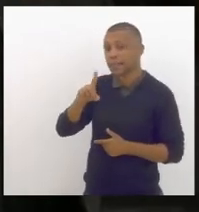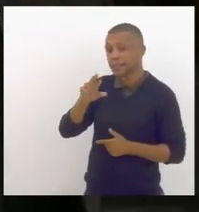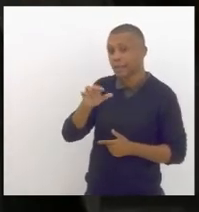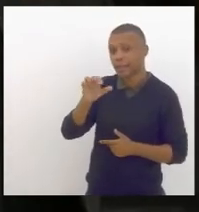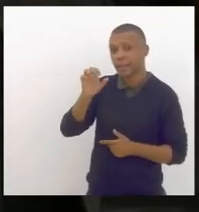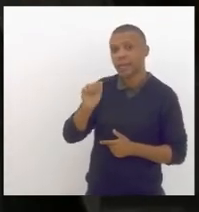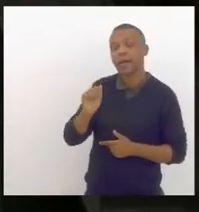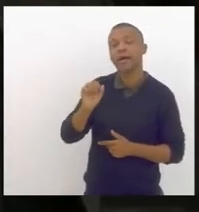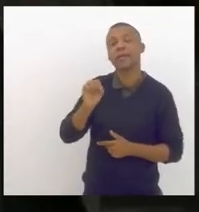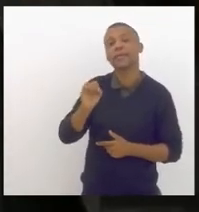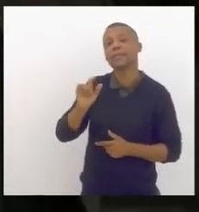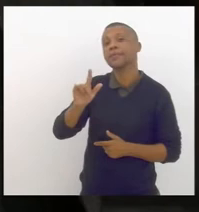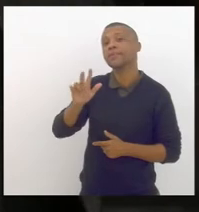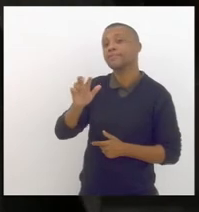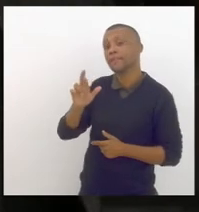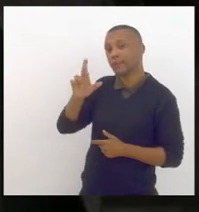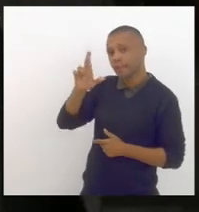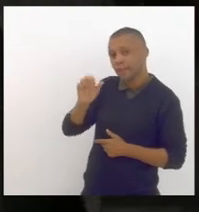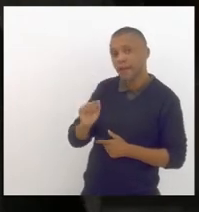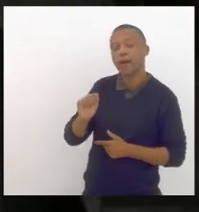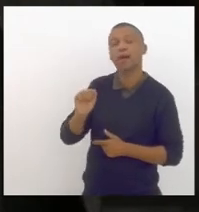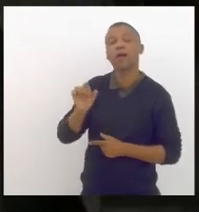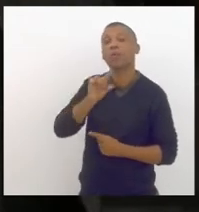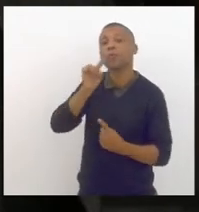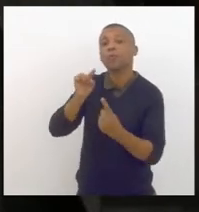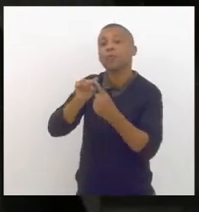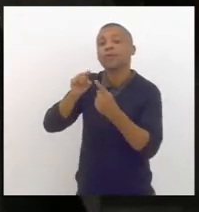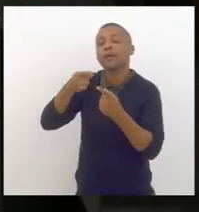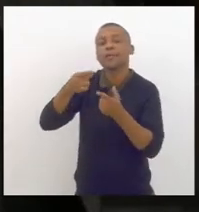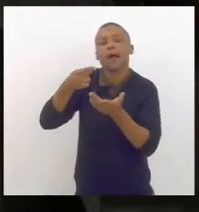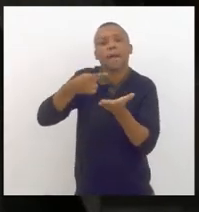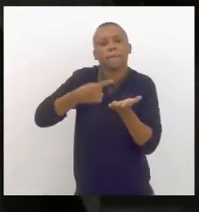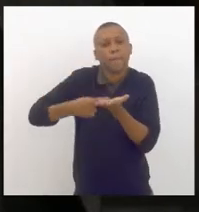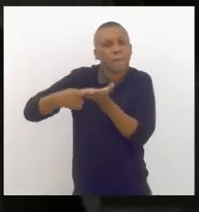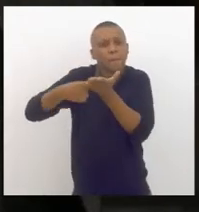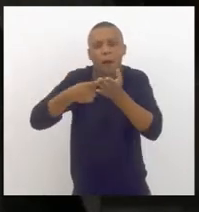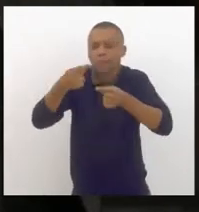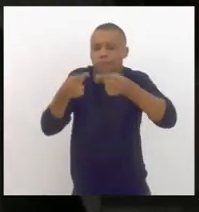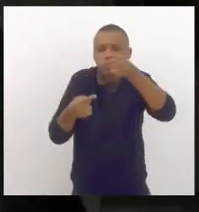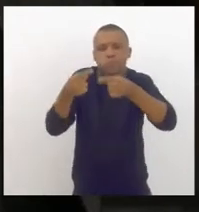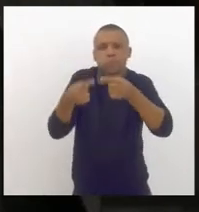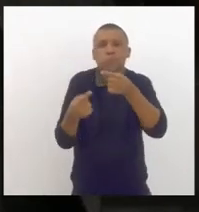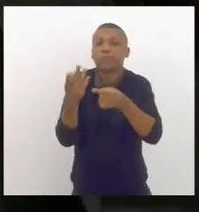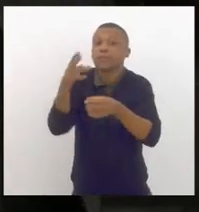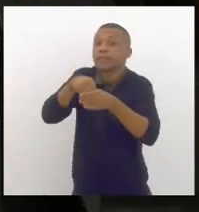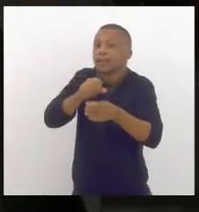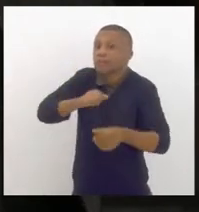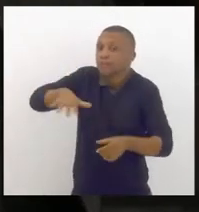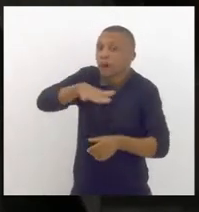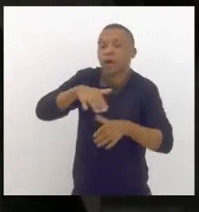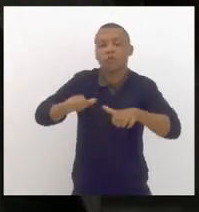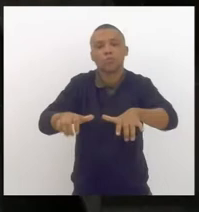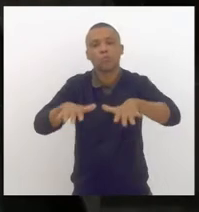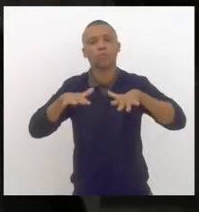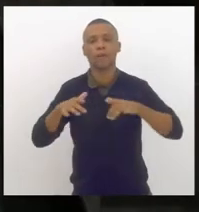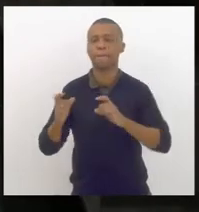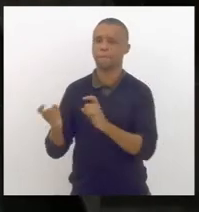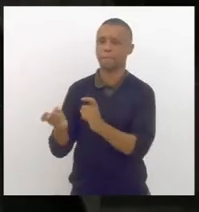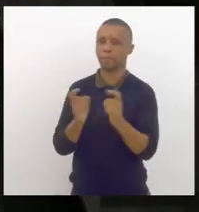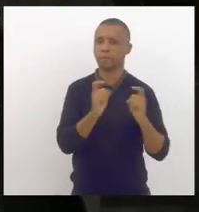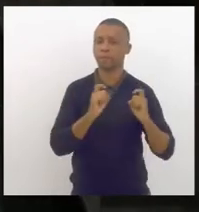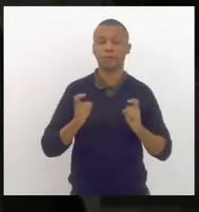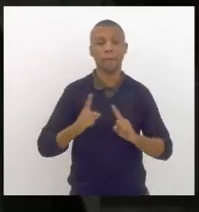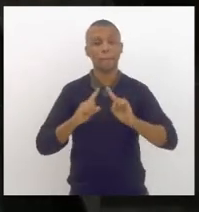Silveira, não só pela essa articulação no âmbito do Parlamento, mas pela sua